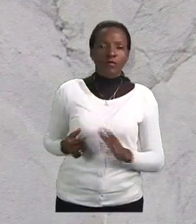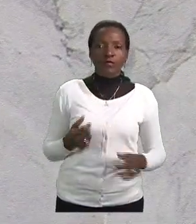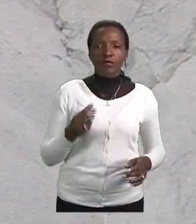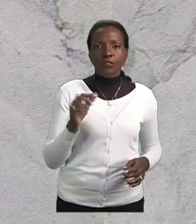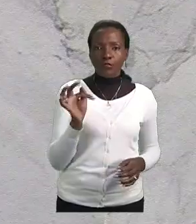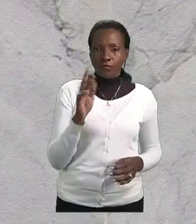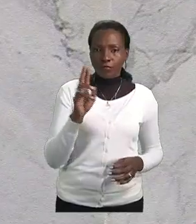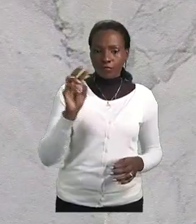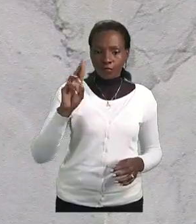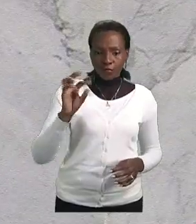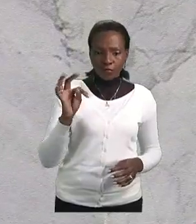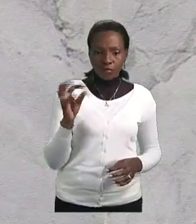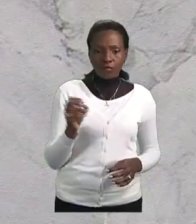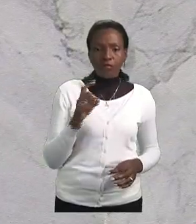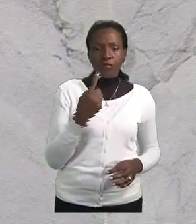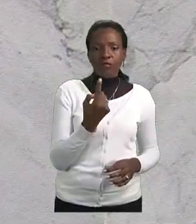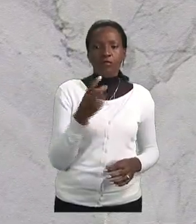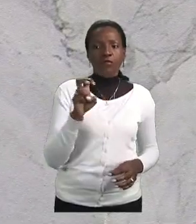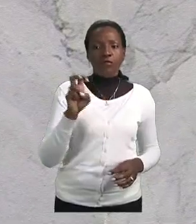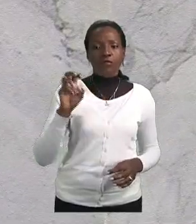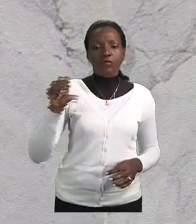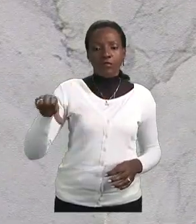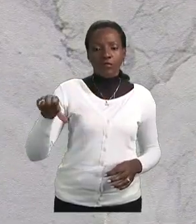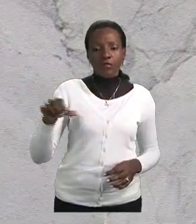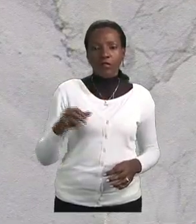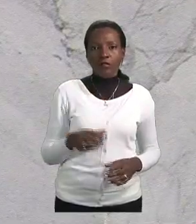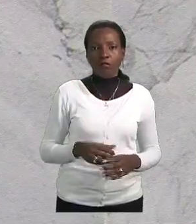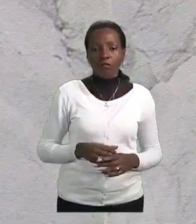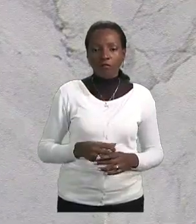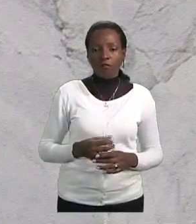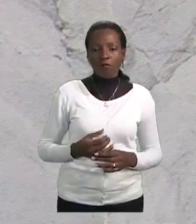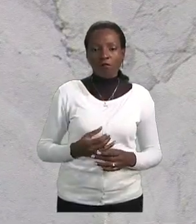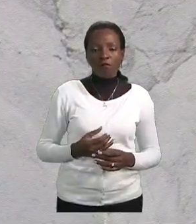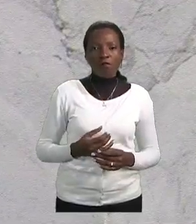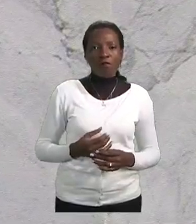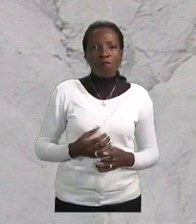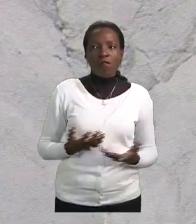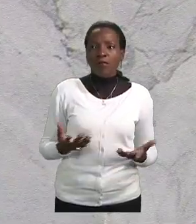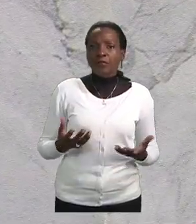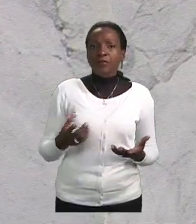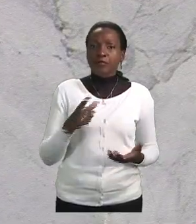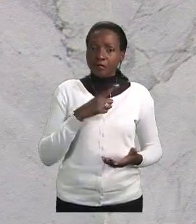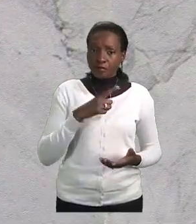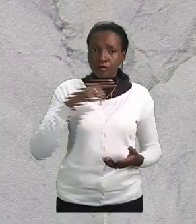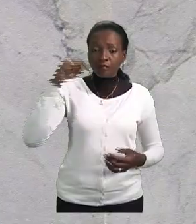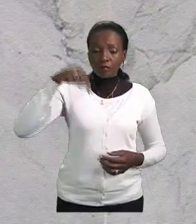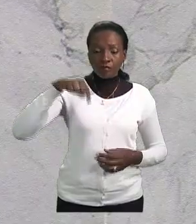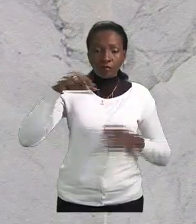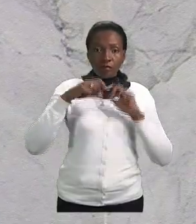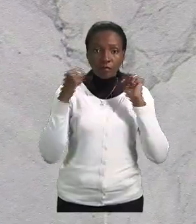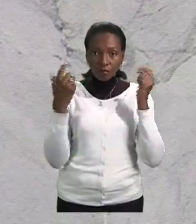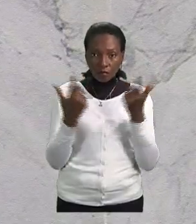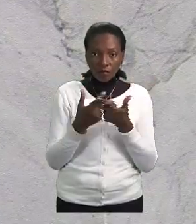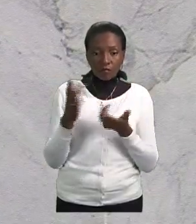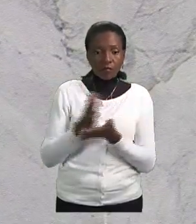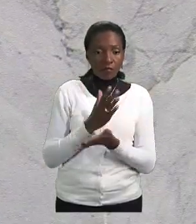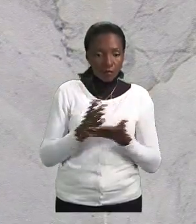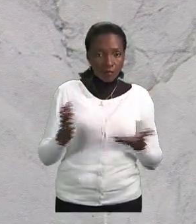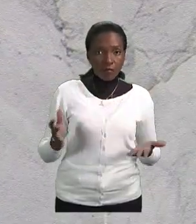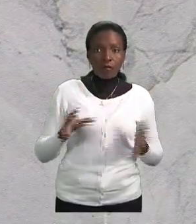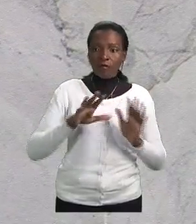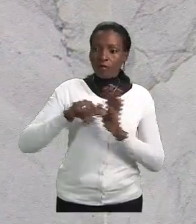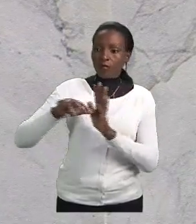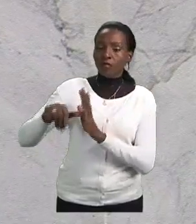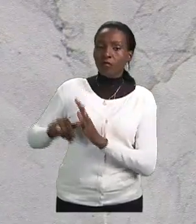ou seja um criminoso andando tranqüilamente aqui dentro e praticando furtos então eu queria alertar os senhores deputados é o presidente